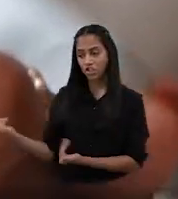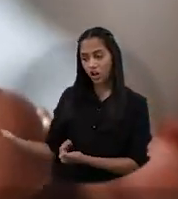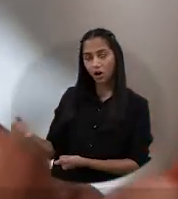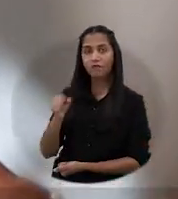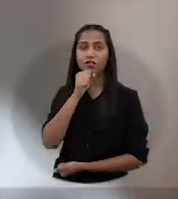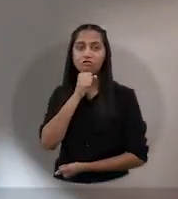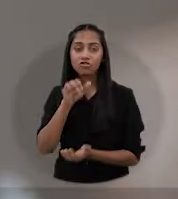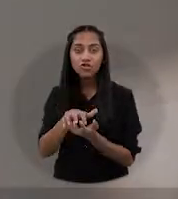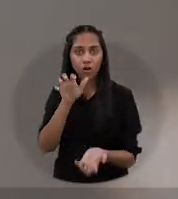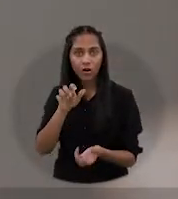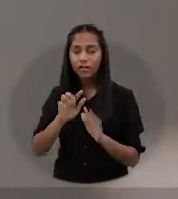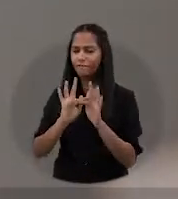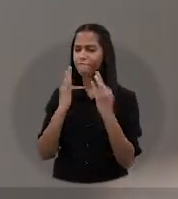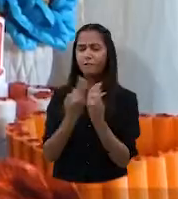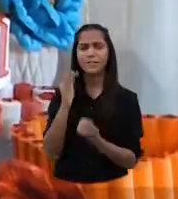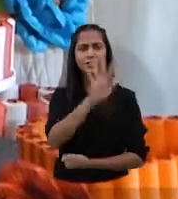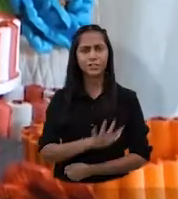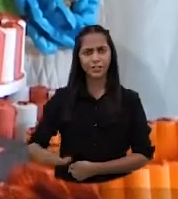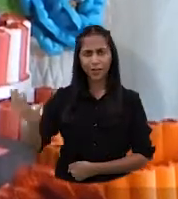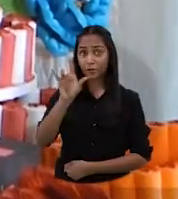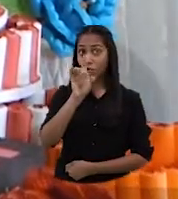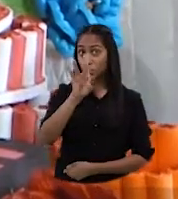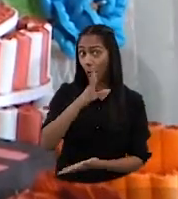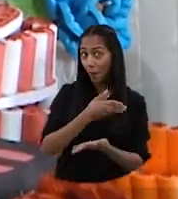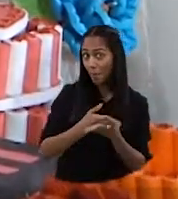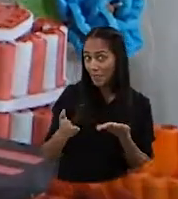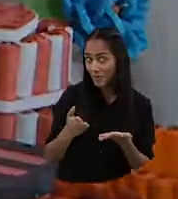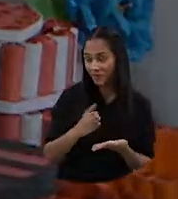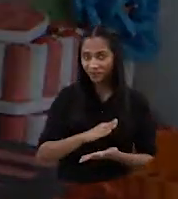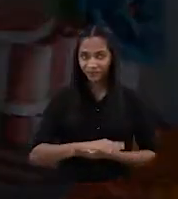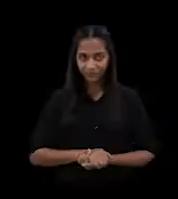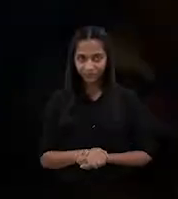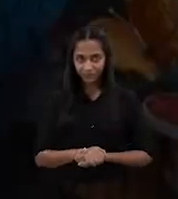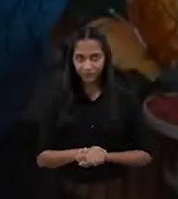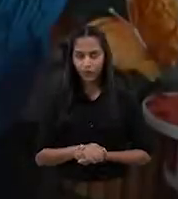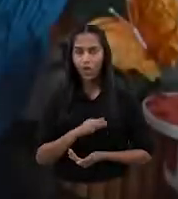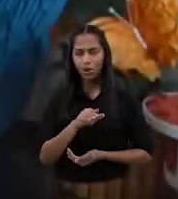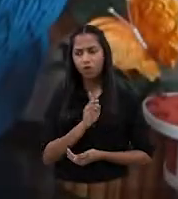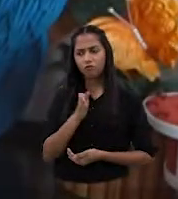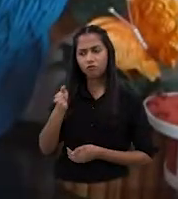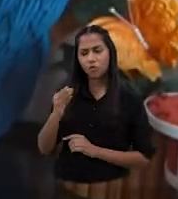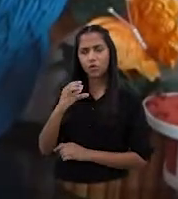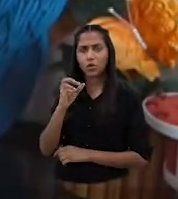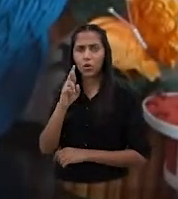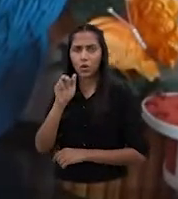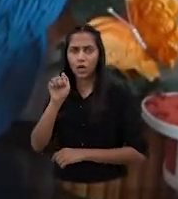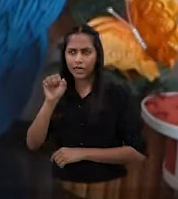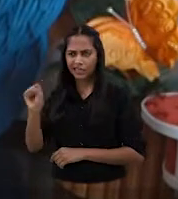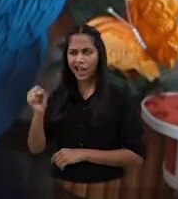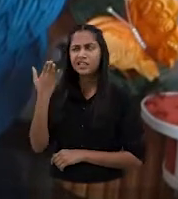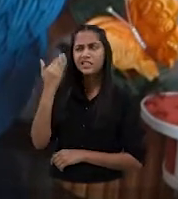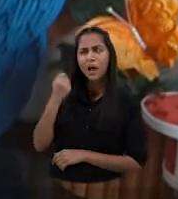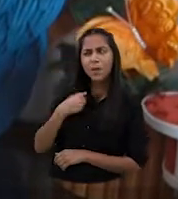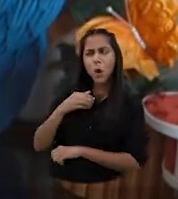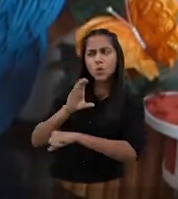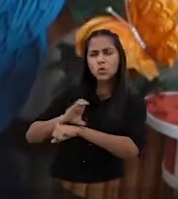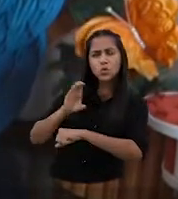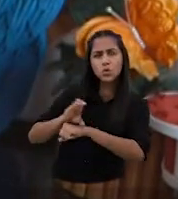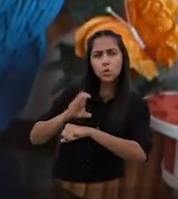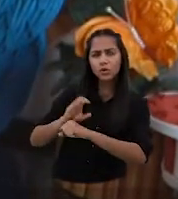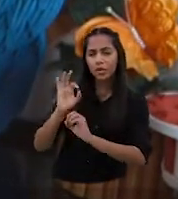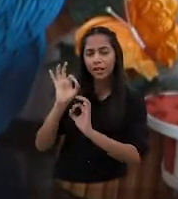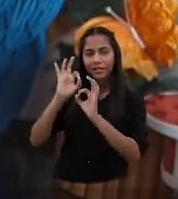jovens, idosos e famílias inteiras. Isso é só o começo. Fui no CRAS, soube do curso de